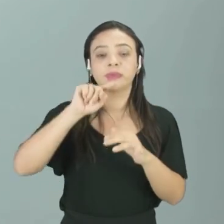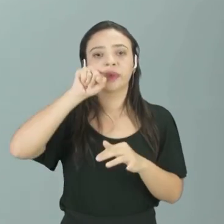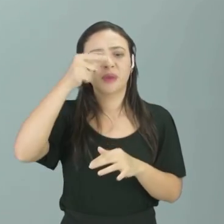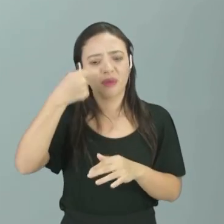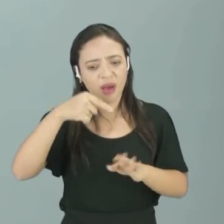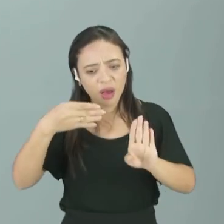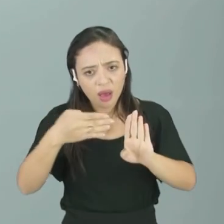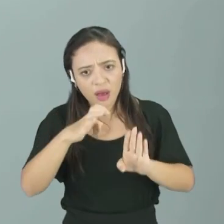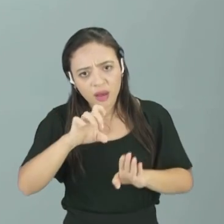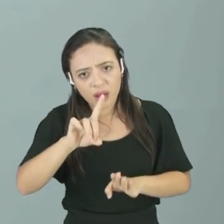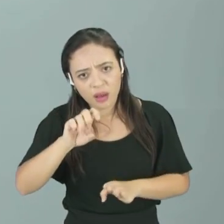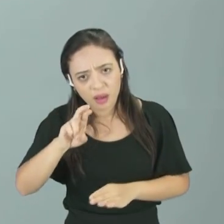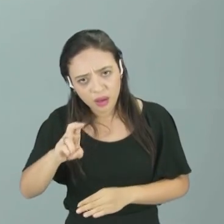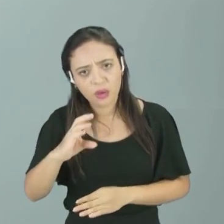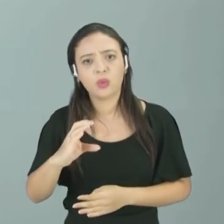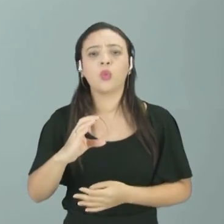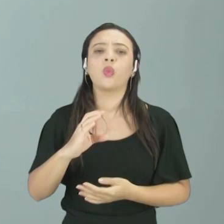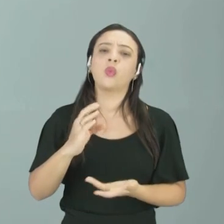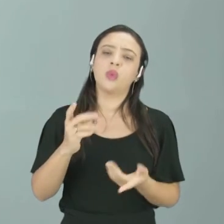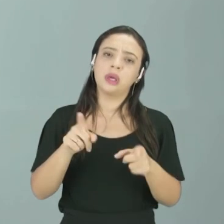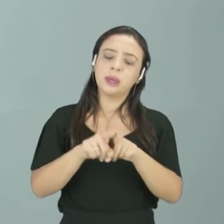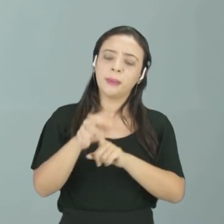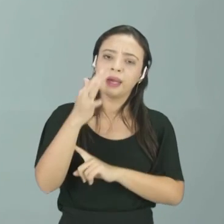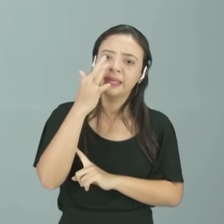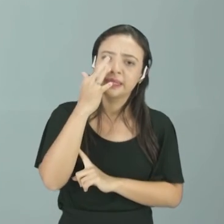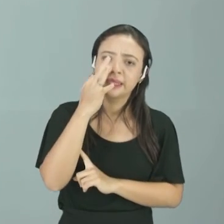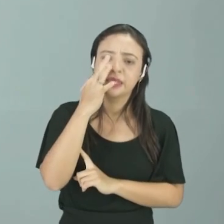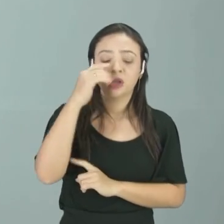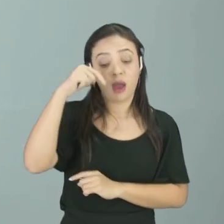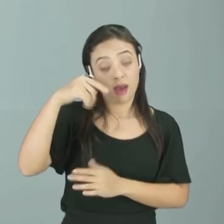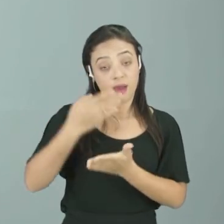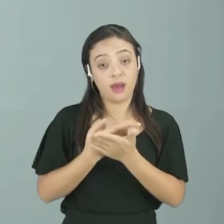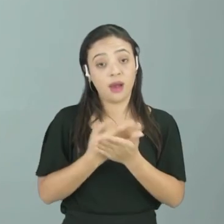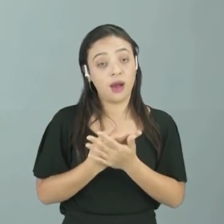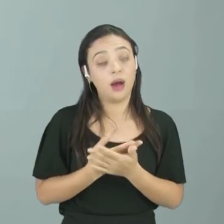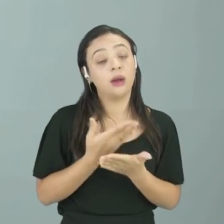lá na plataforma da Secretaria, assista essa aula, assista também